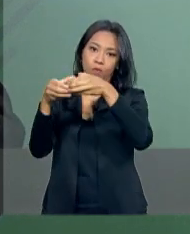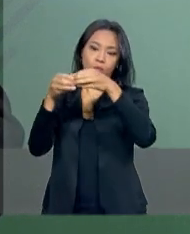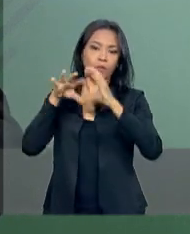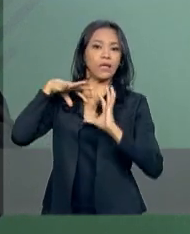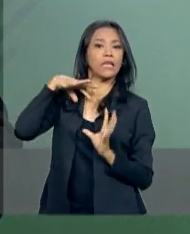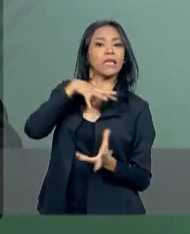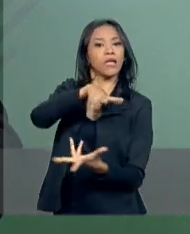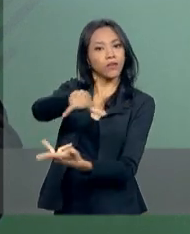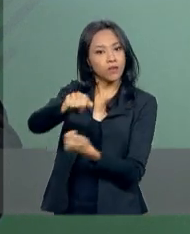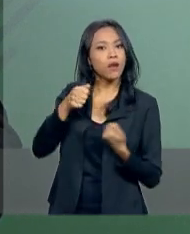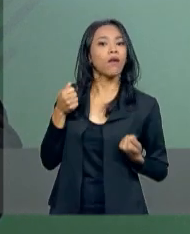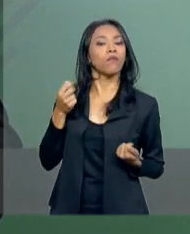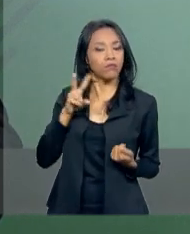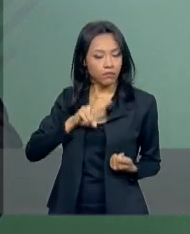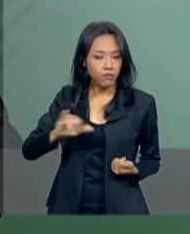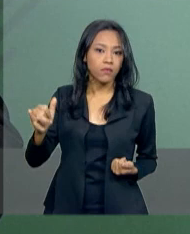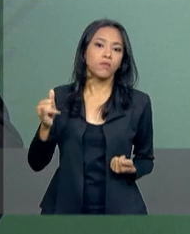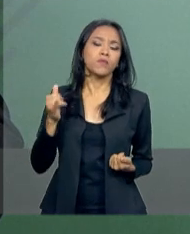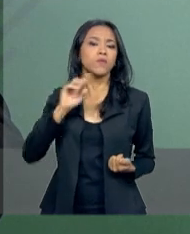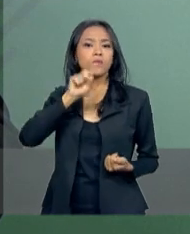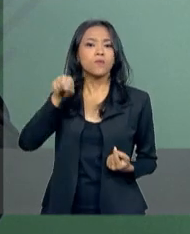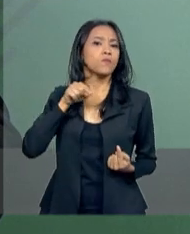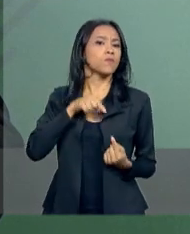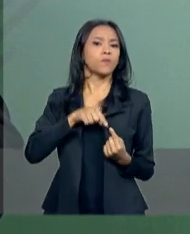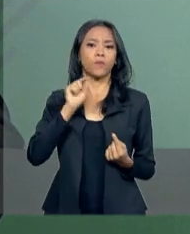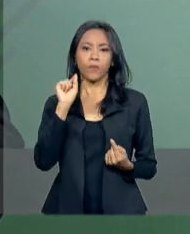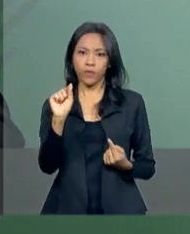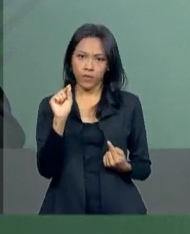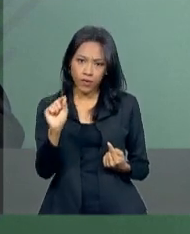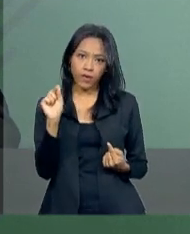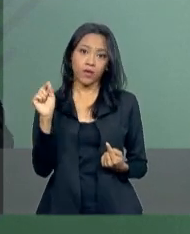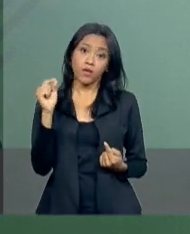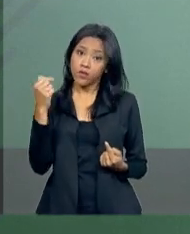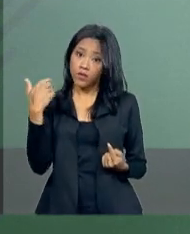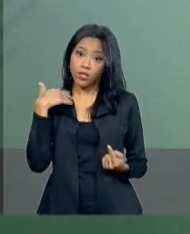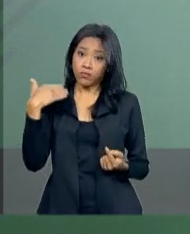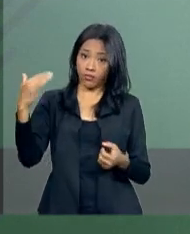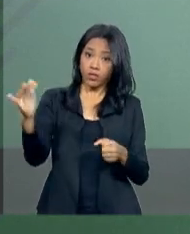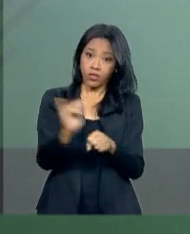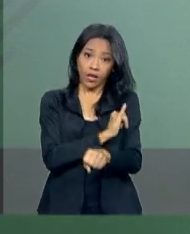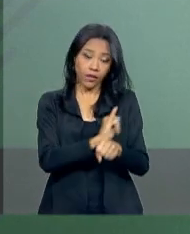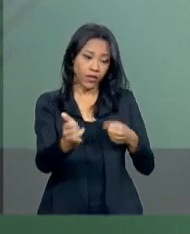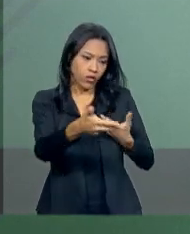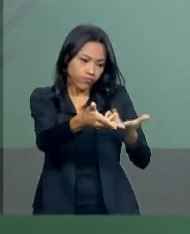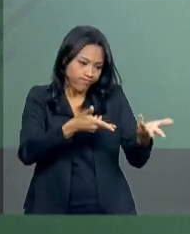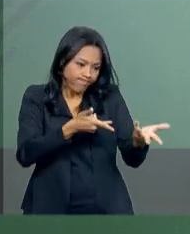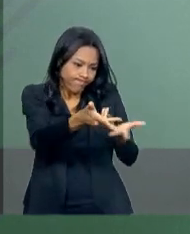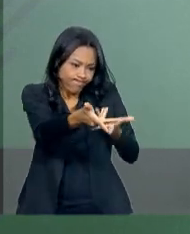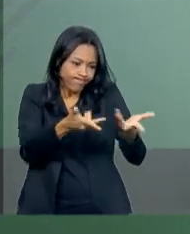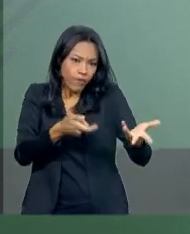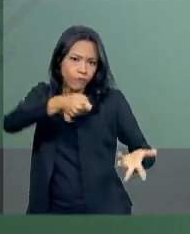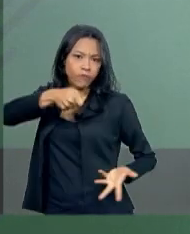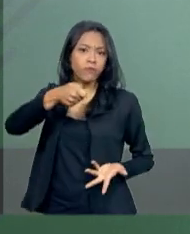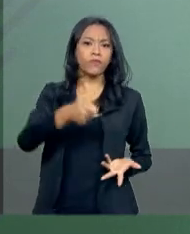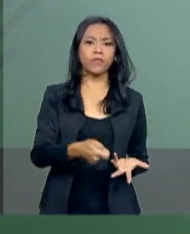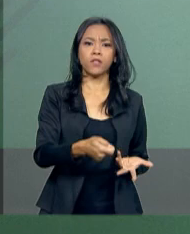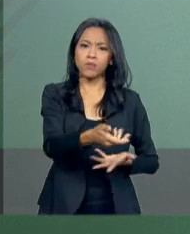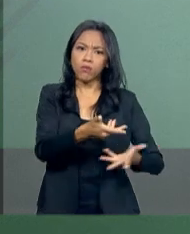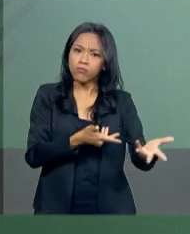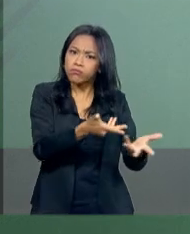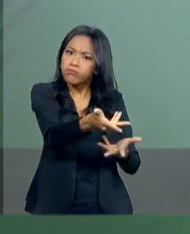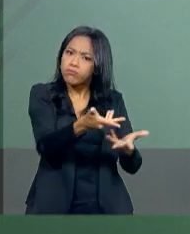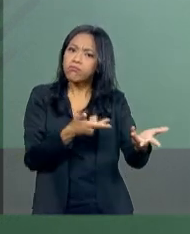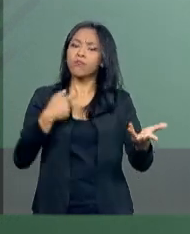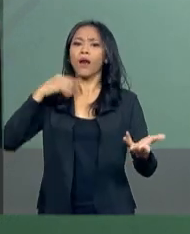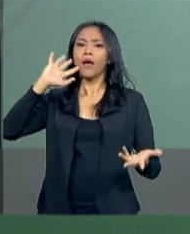internacional para adoção de medidas diplomáticas firmes que solucionem